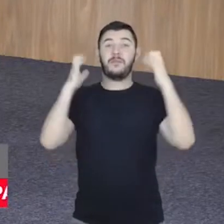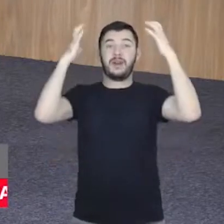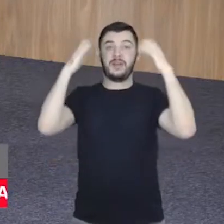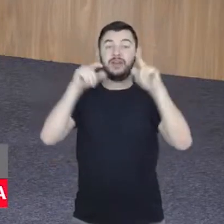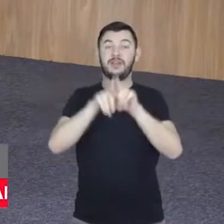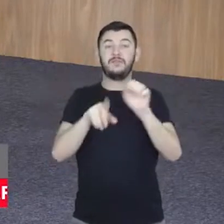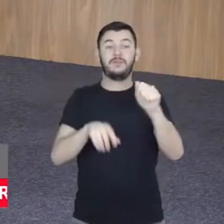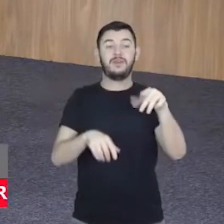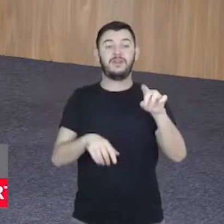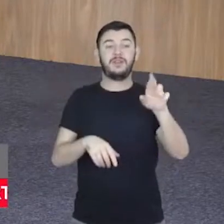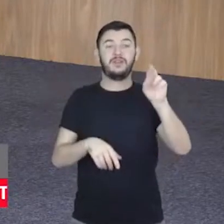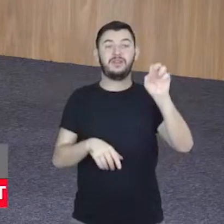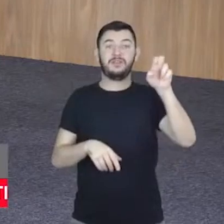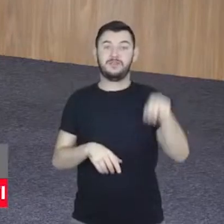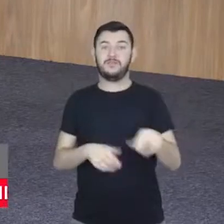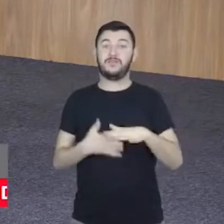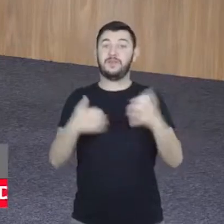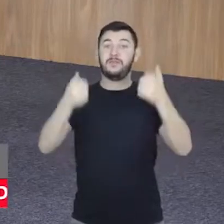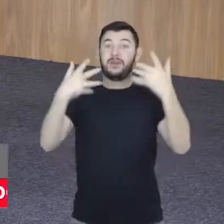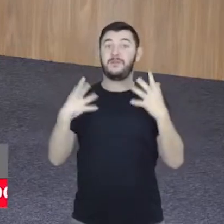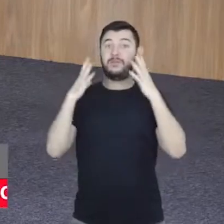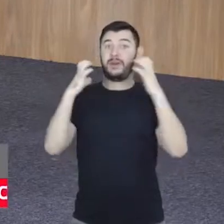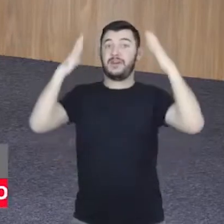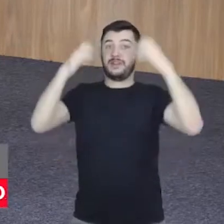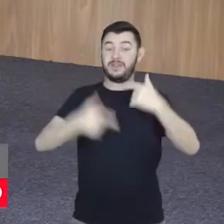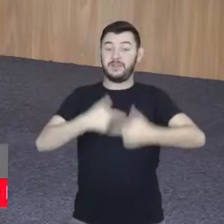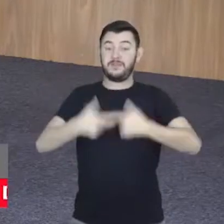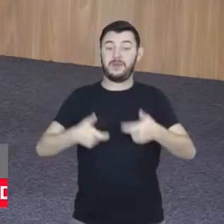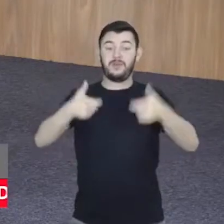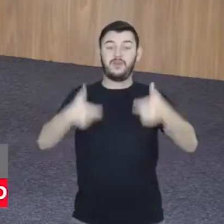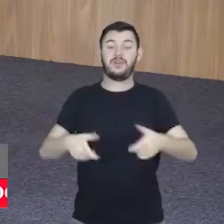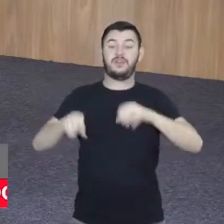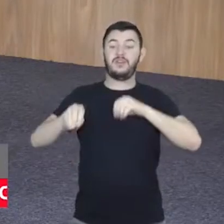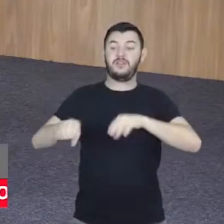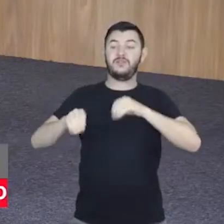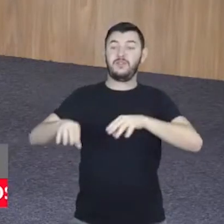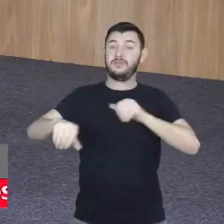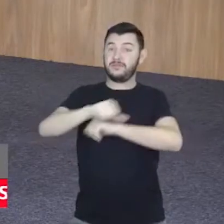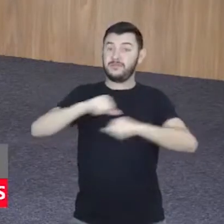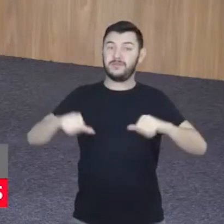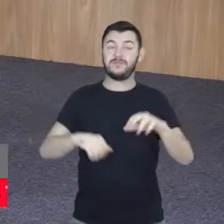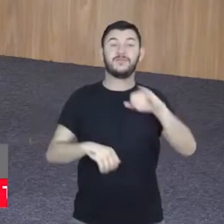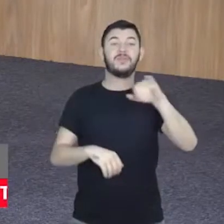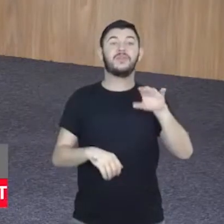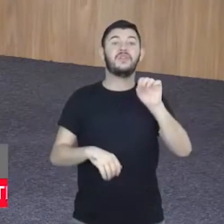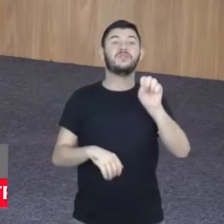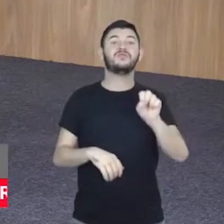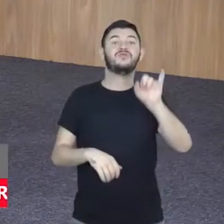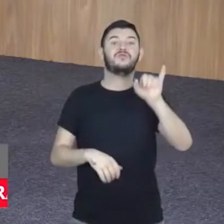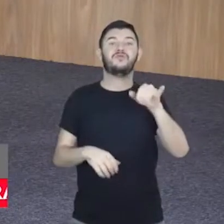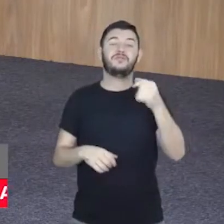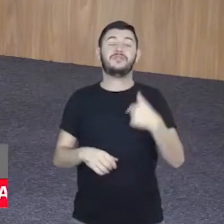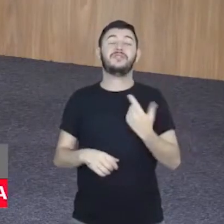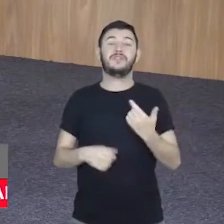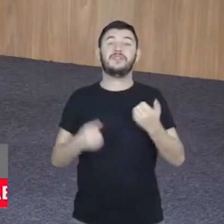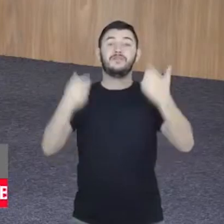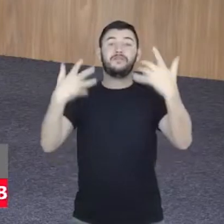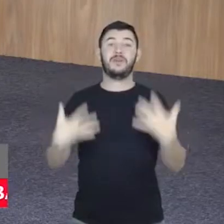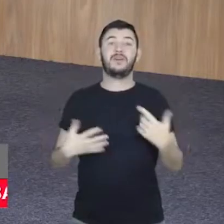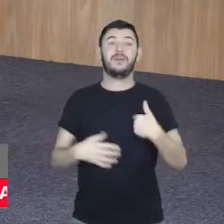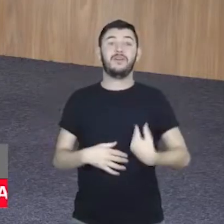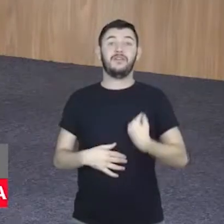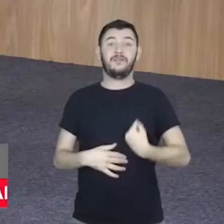muito atuante em espaços de educação, ou seja, espaços de transformação, né? Josi Gomes diz aqui, viva Marielle e